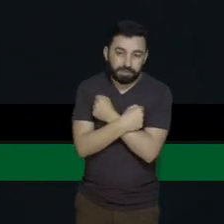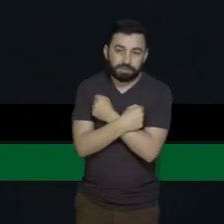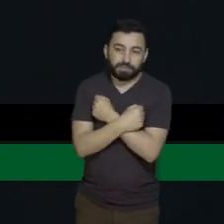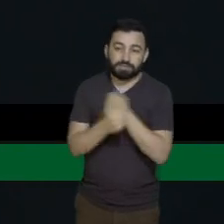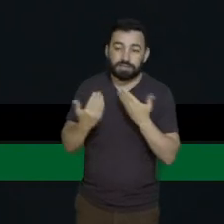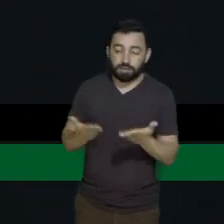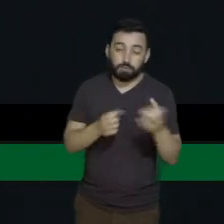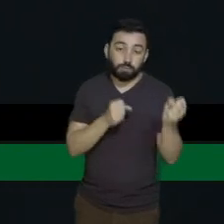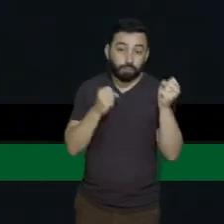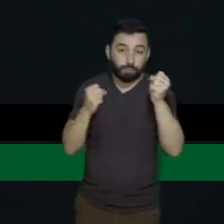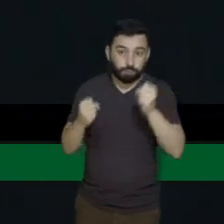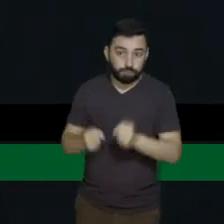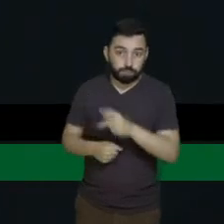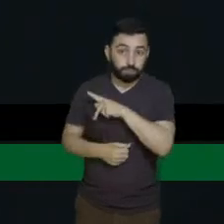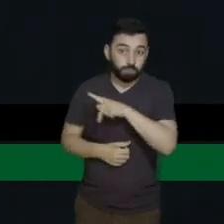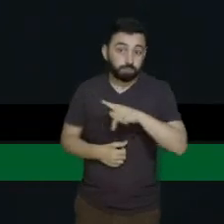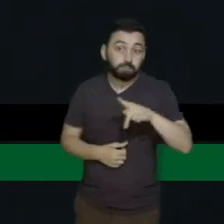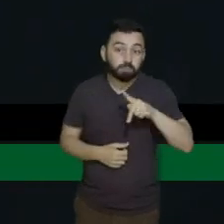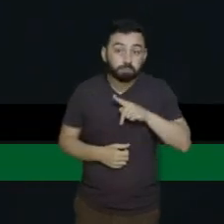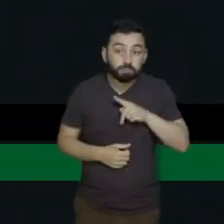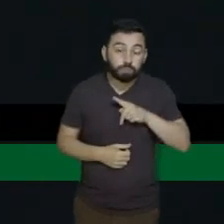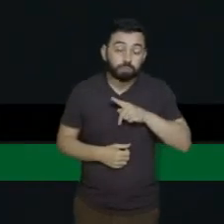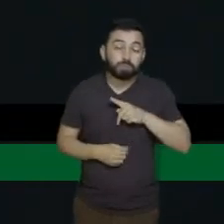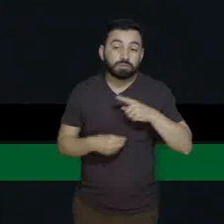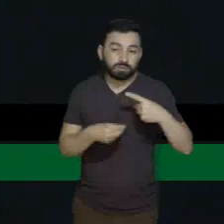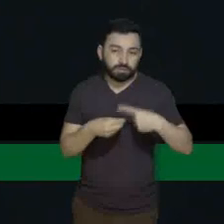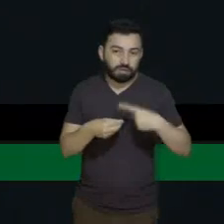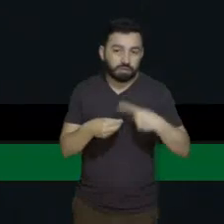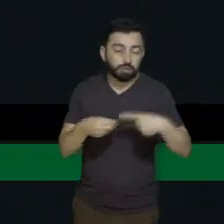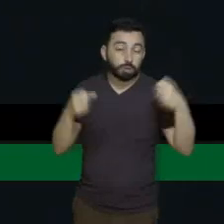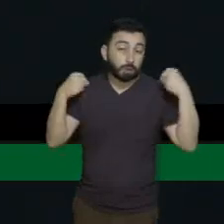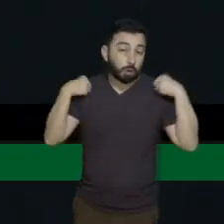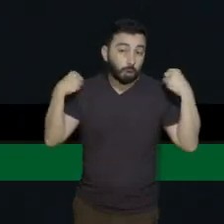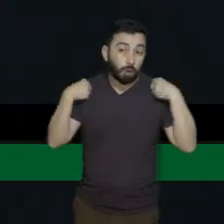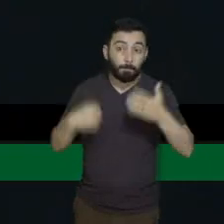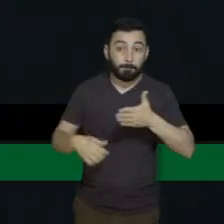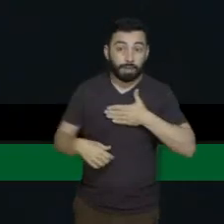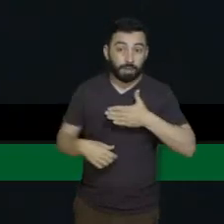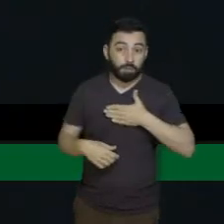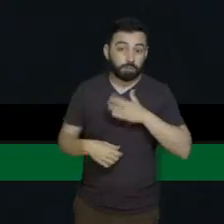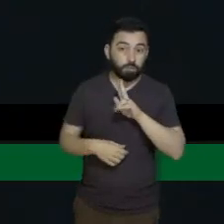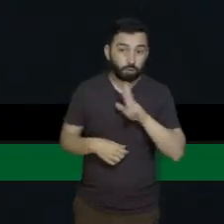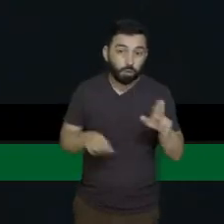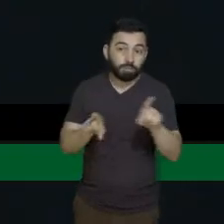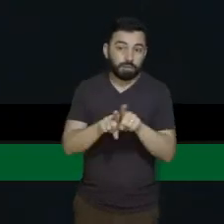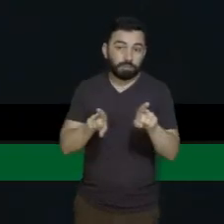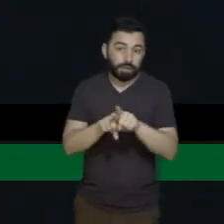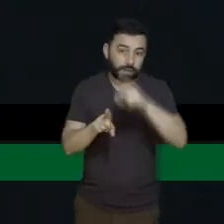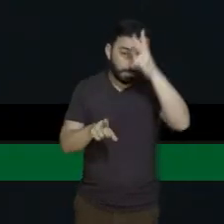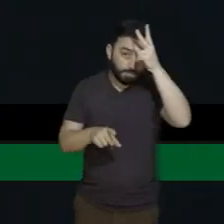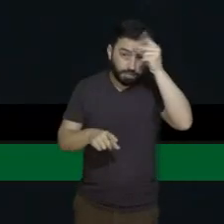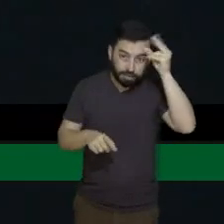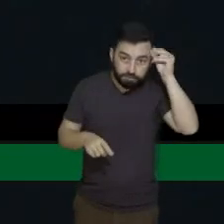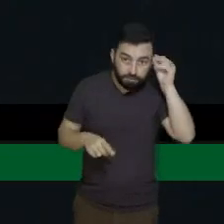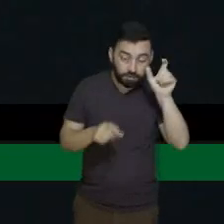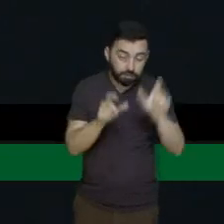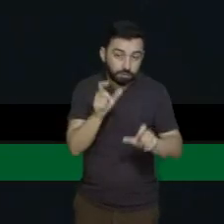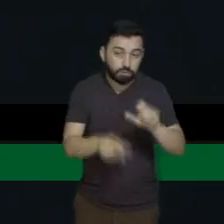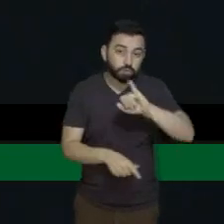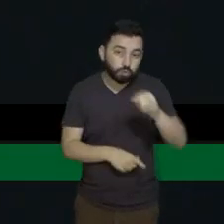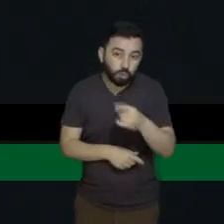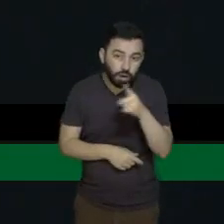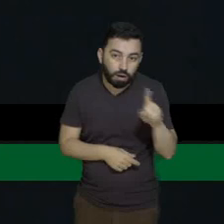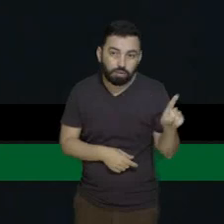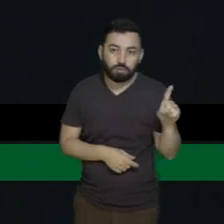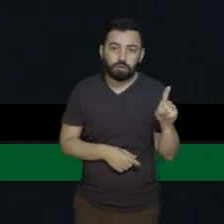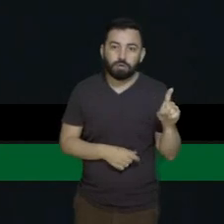poder, Poder Público Municipal de Chapecó, em meu nome, em nome do prefeito João Rodrigues também,